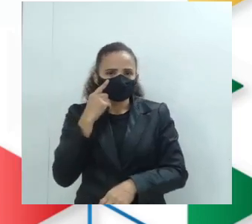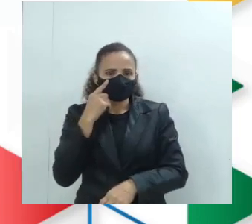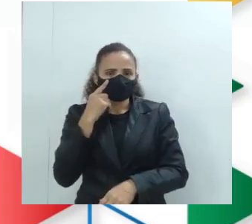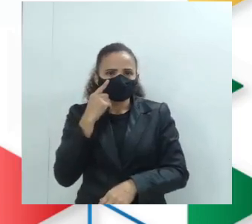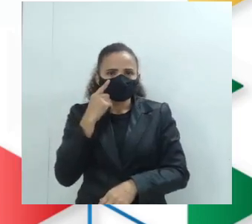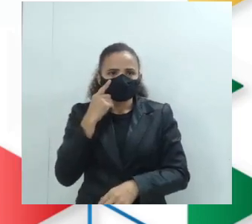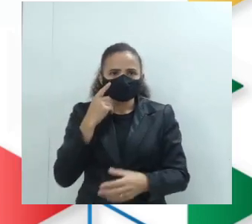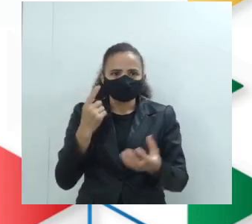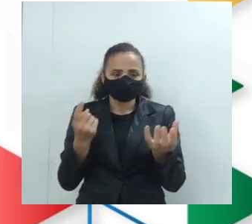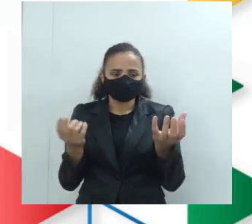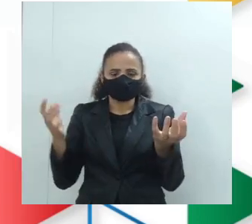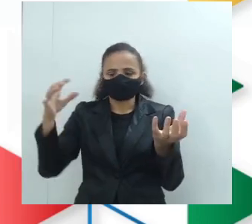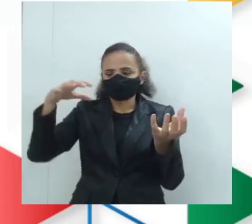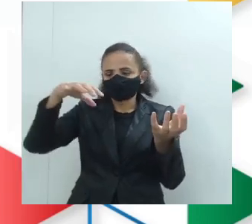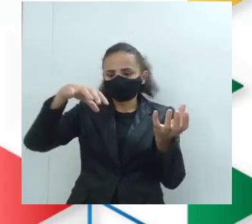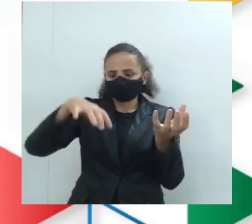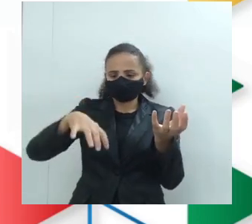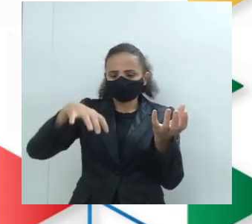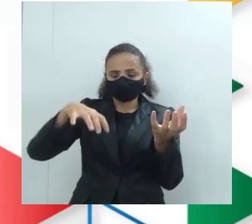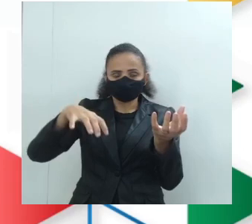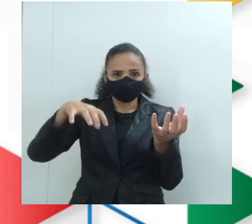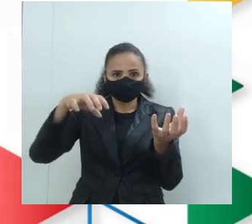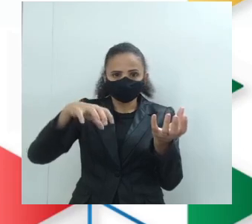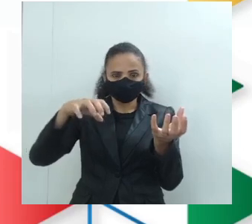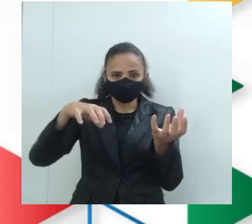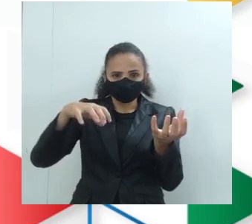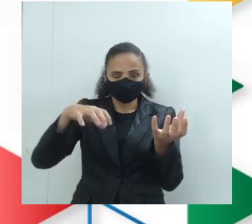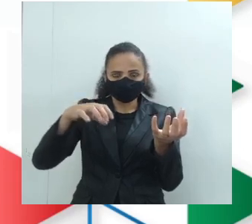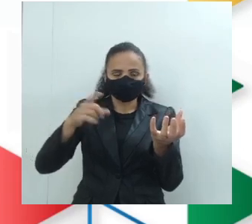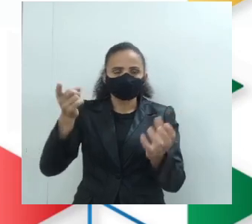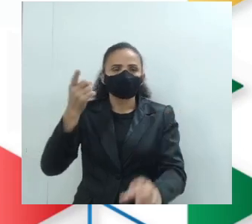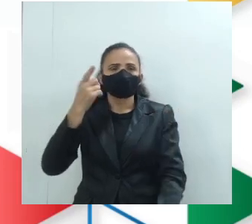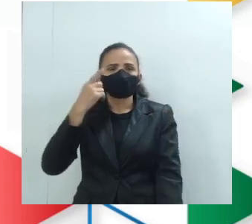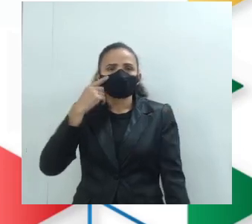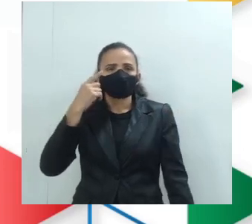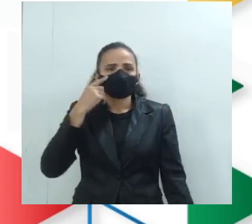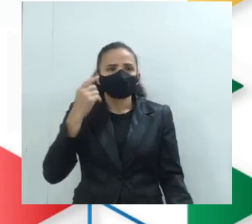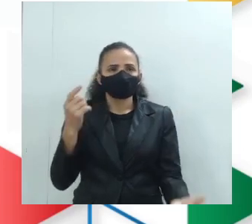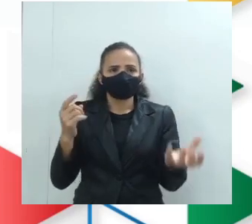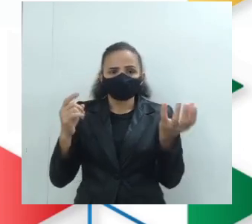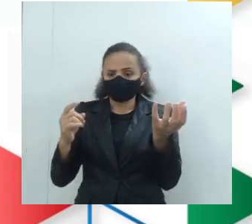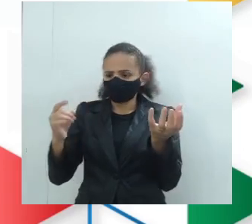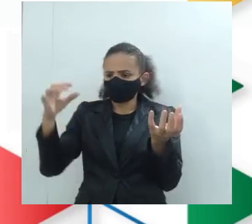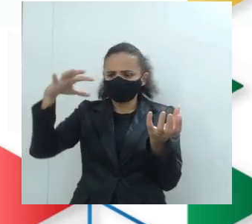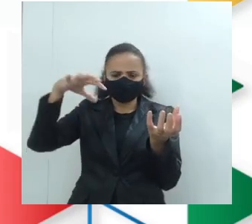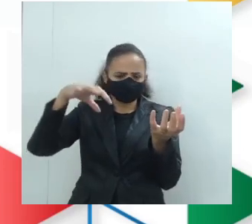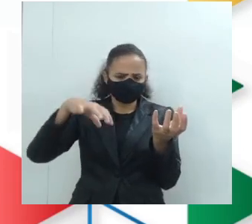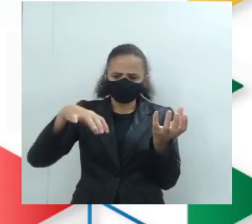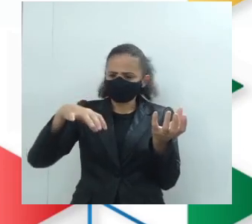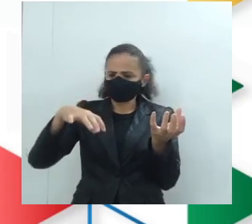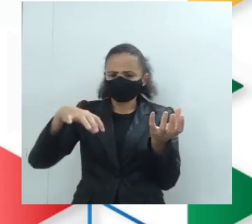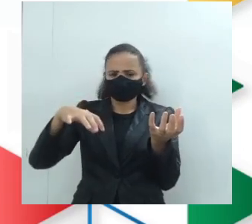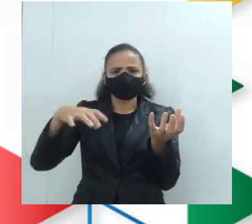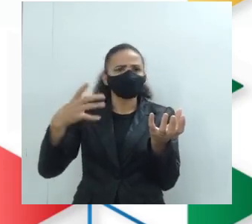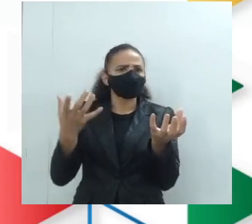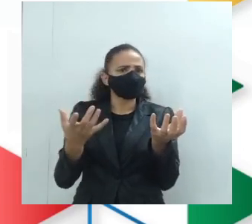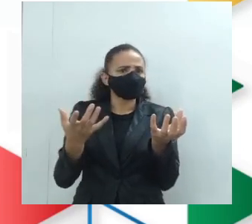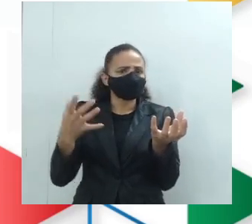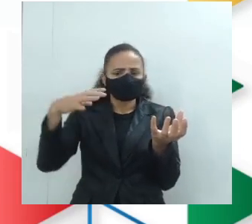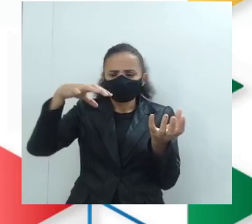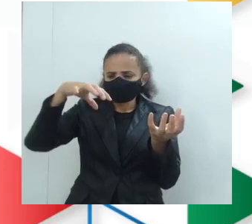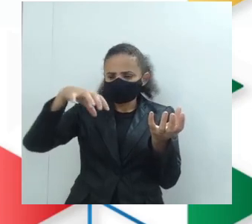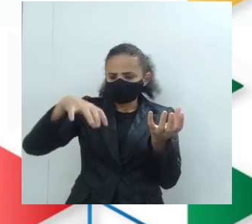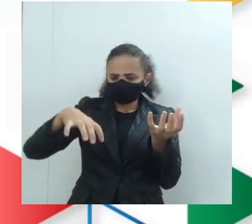vai estar uma do teu lado esquerdo da imagem, voltada para baixo, e a outra cúpula do lado